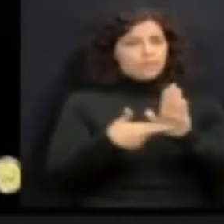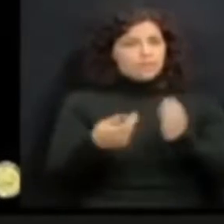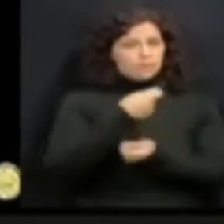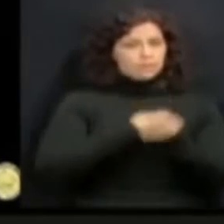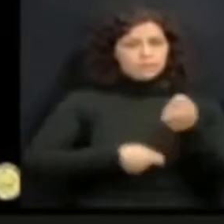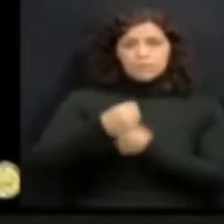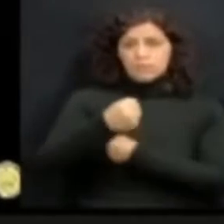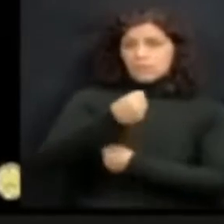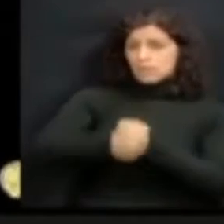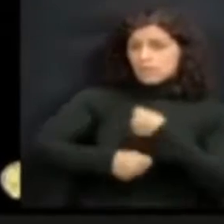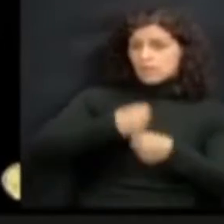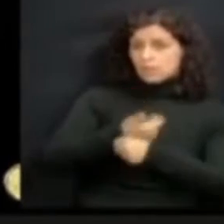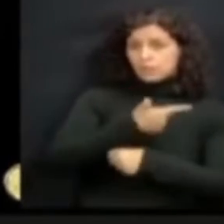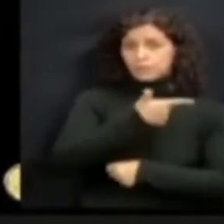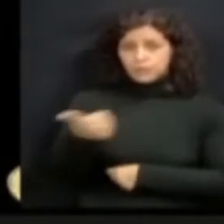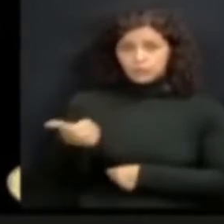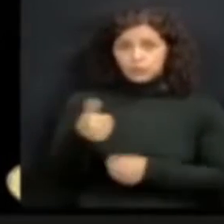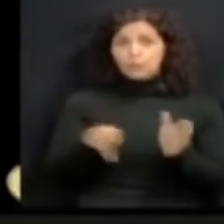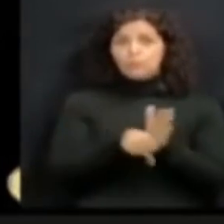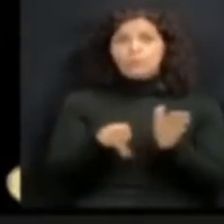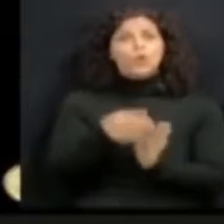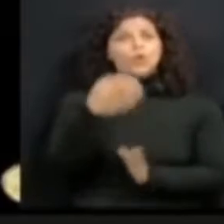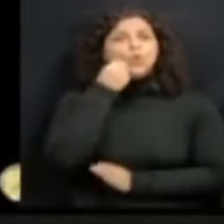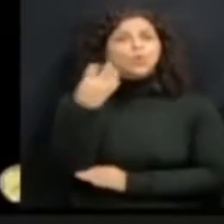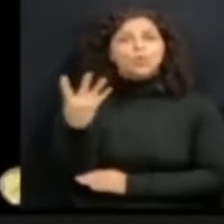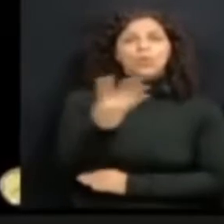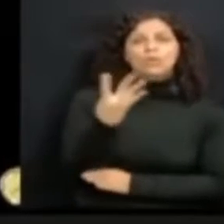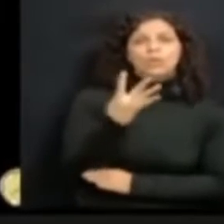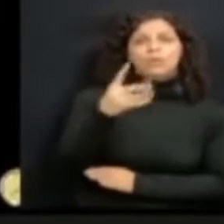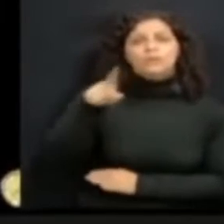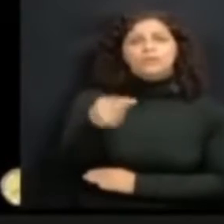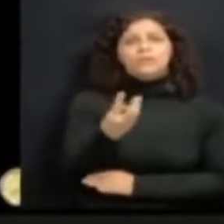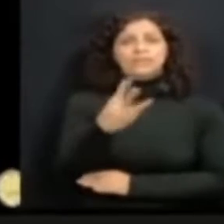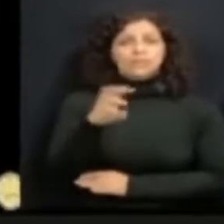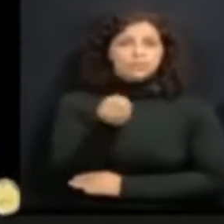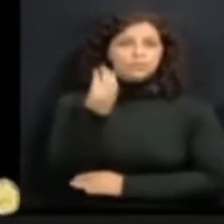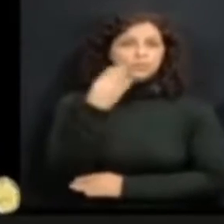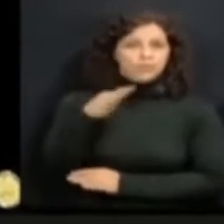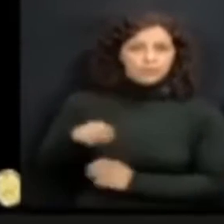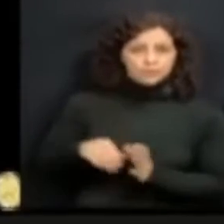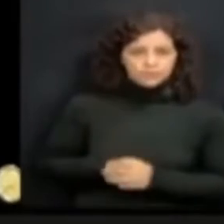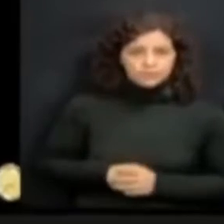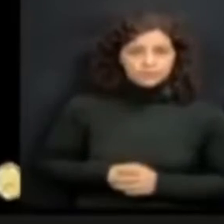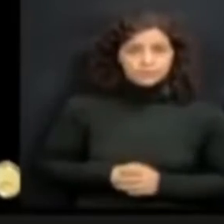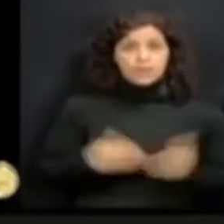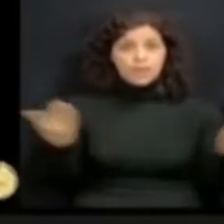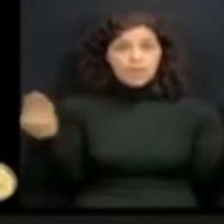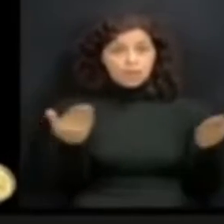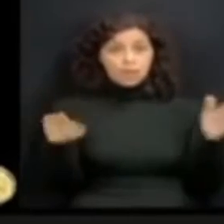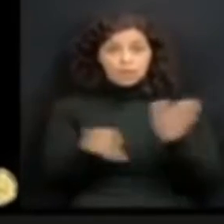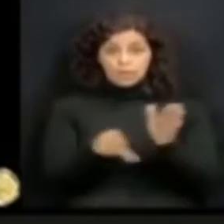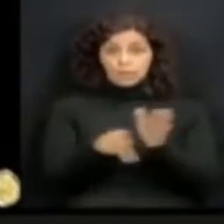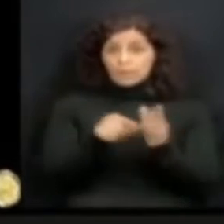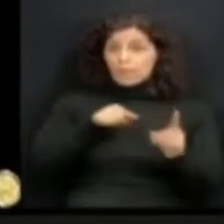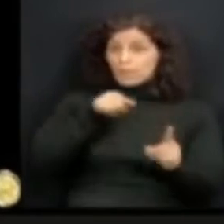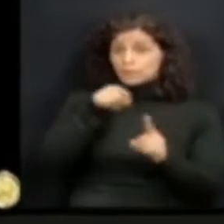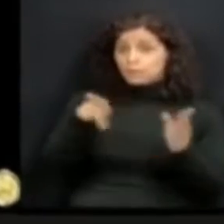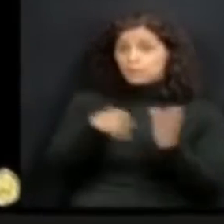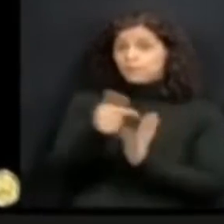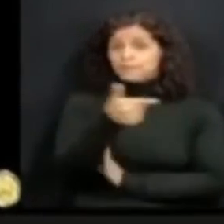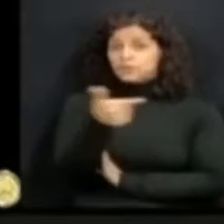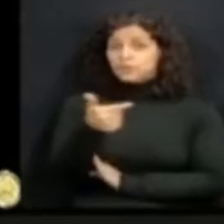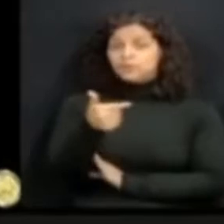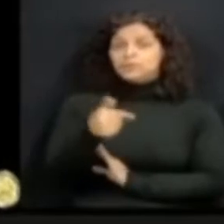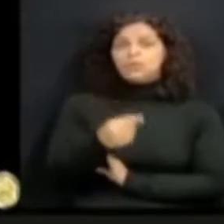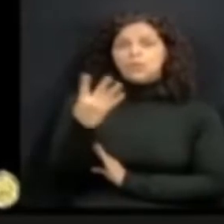Em 2021, a receita primária era de 44,38 bilhões. A receita primária prevista para 2022,